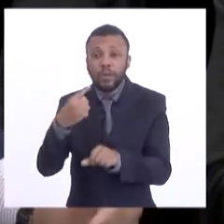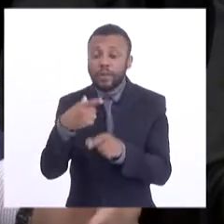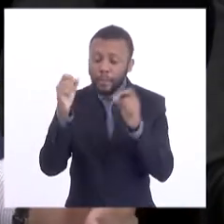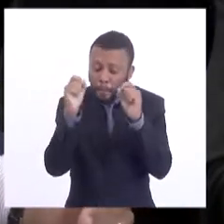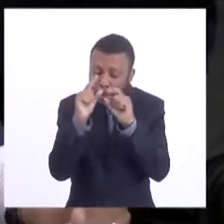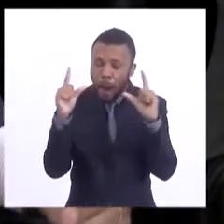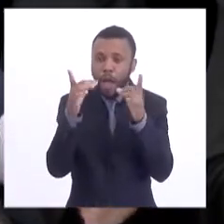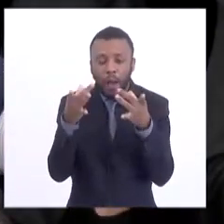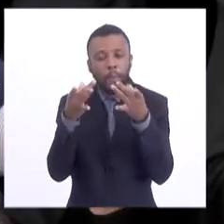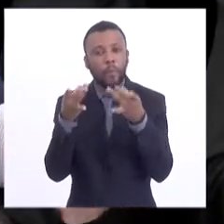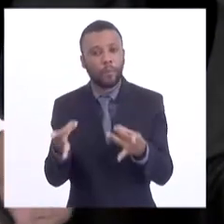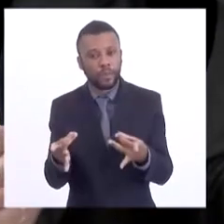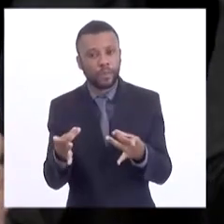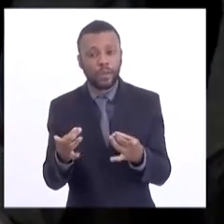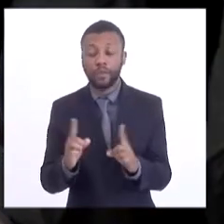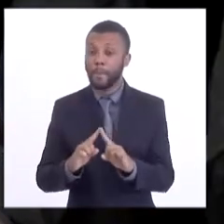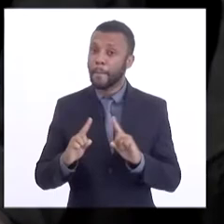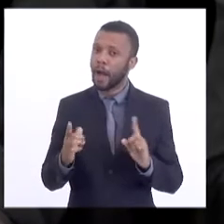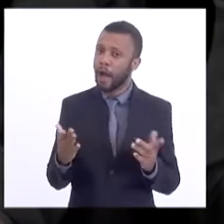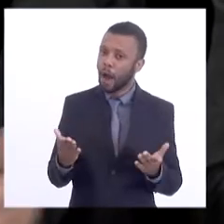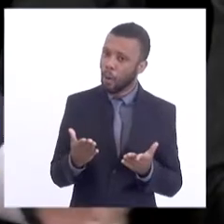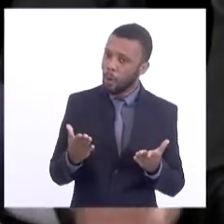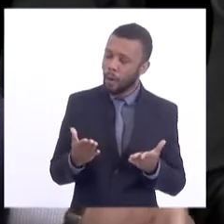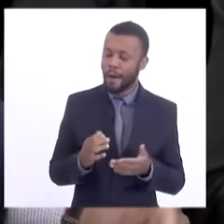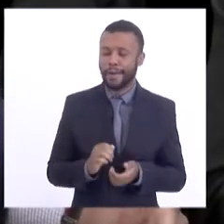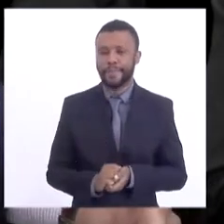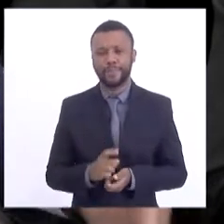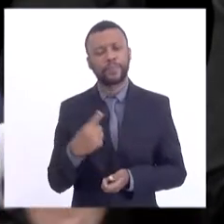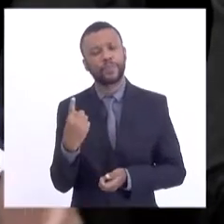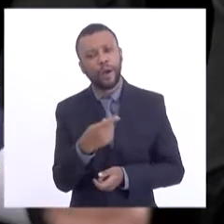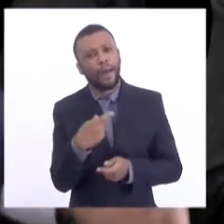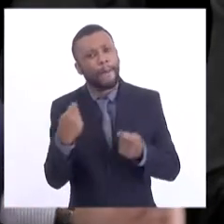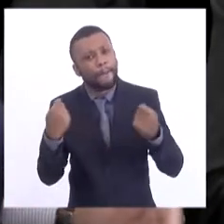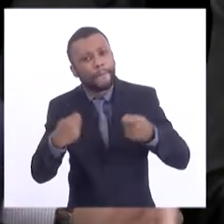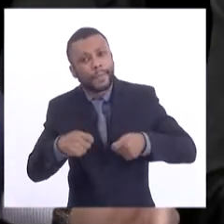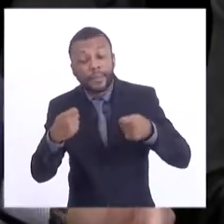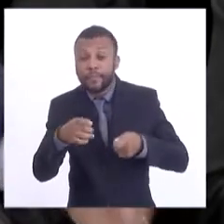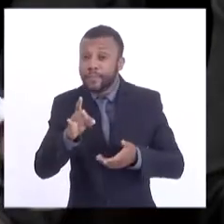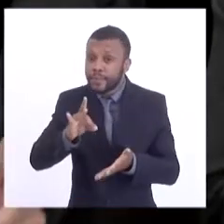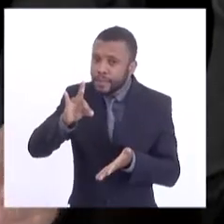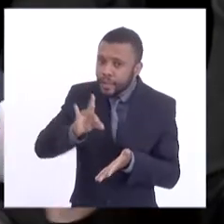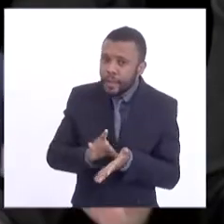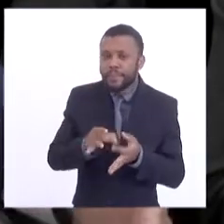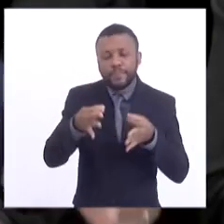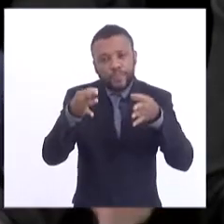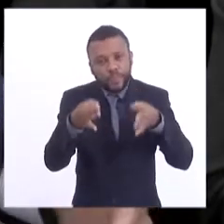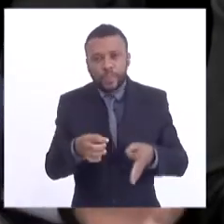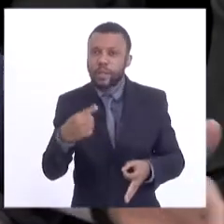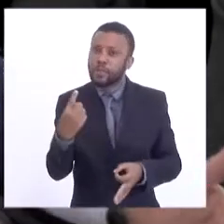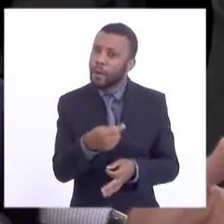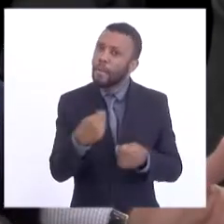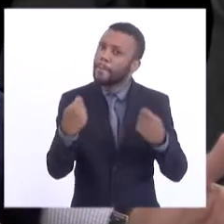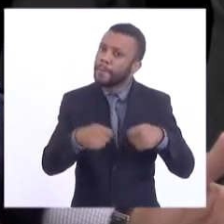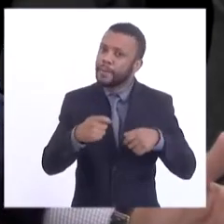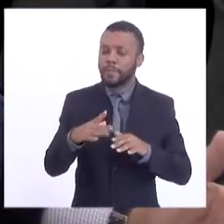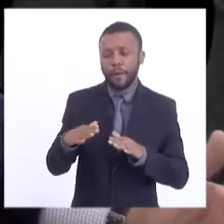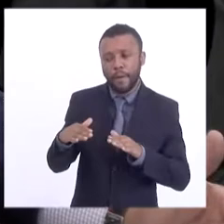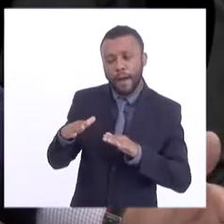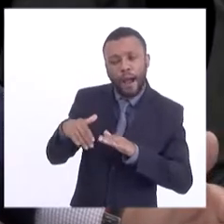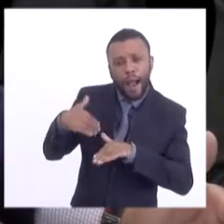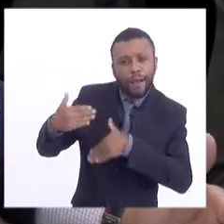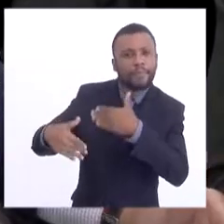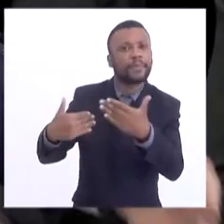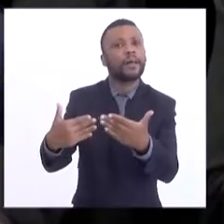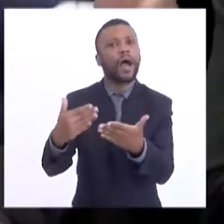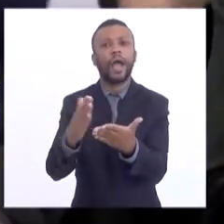tempo agora nós precisamos e a Fato nós precisamos ainda vou sair algumas